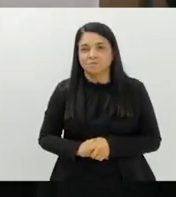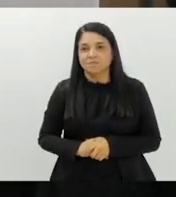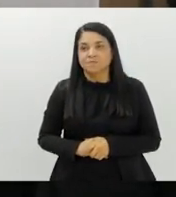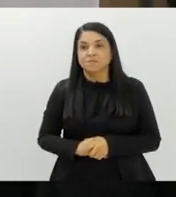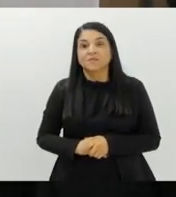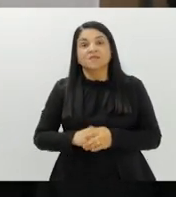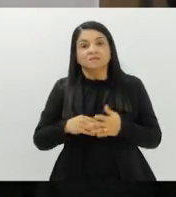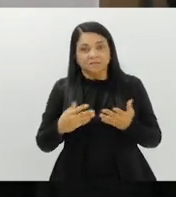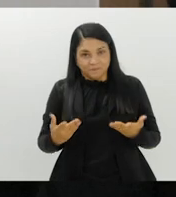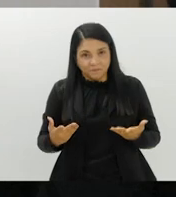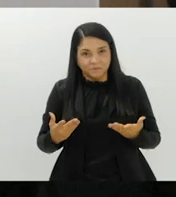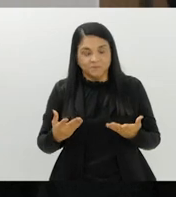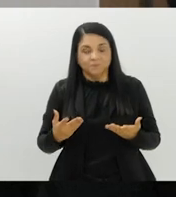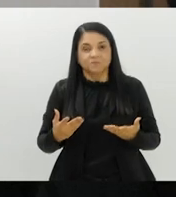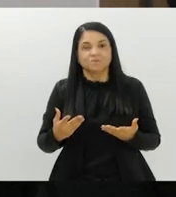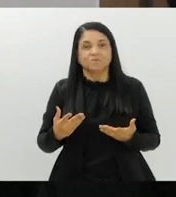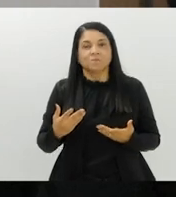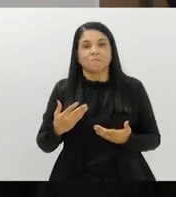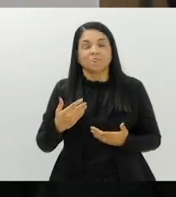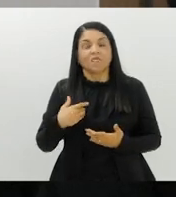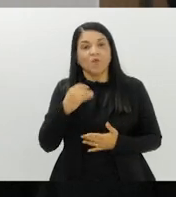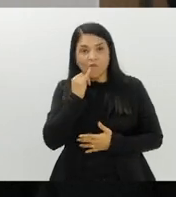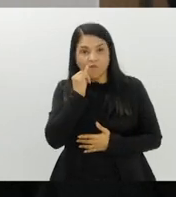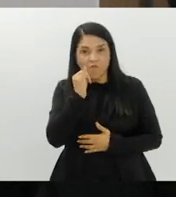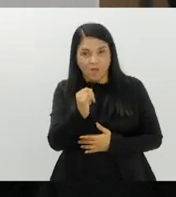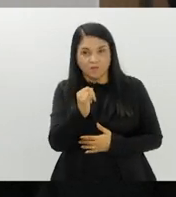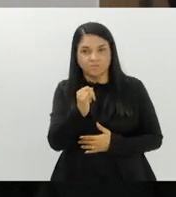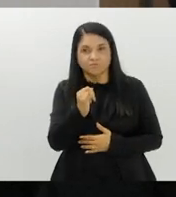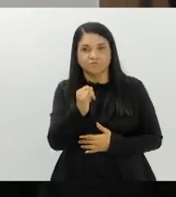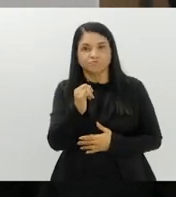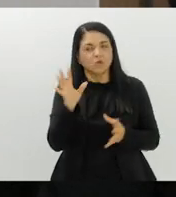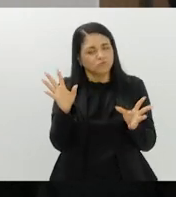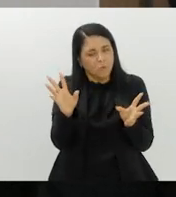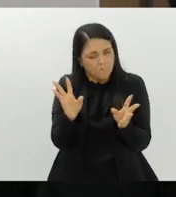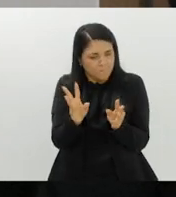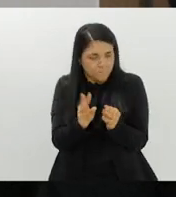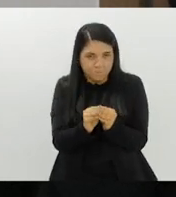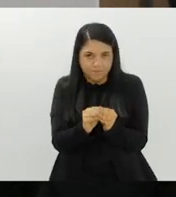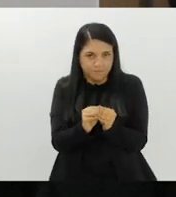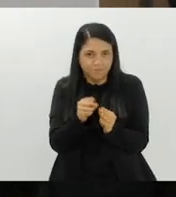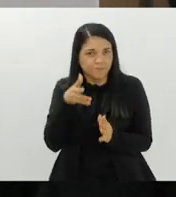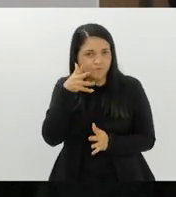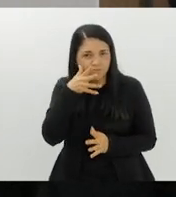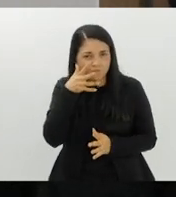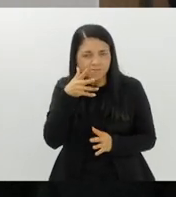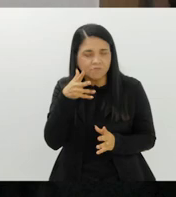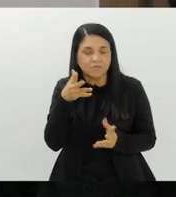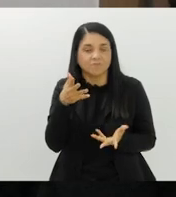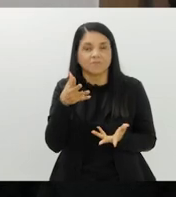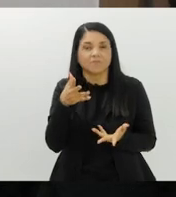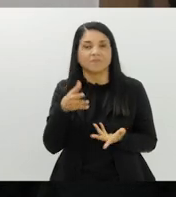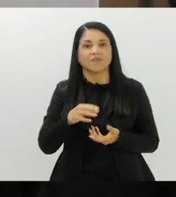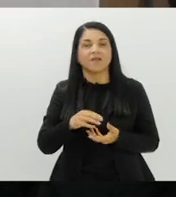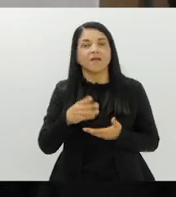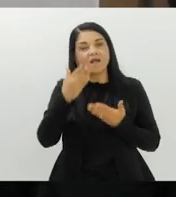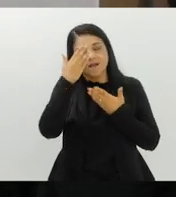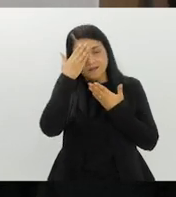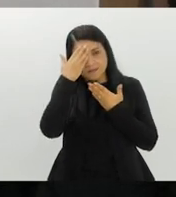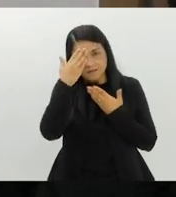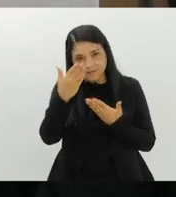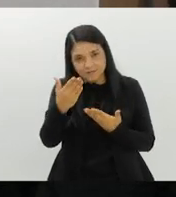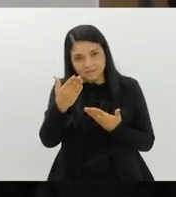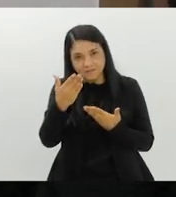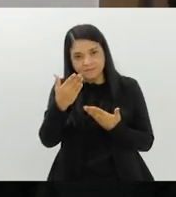Então, meus irmãos, o que eu tenho a dizer é isso. Estou sendo breve aqui, tá? E agradecendo